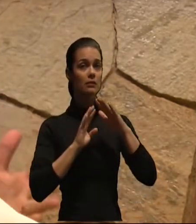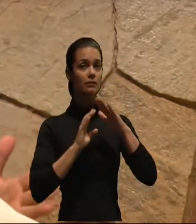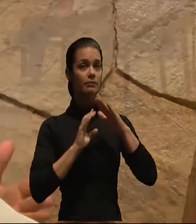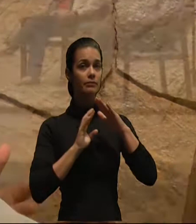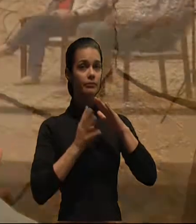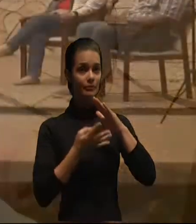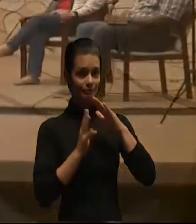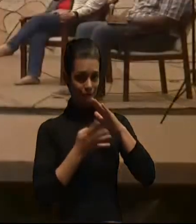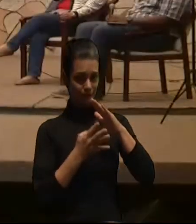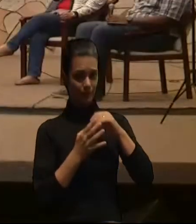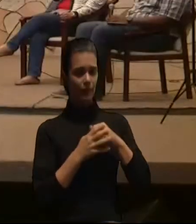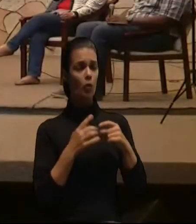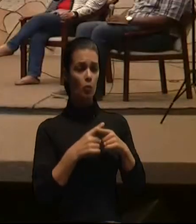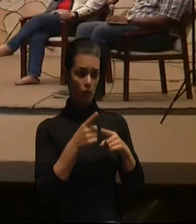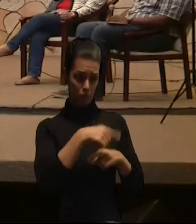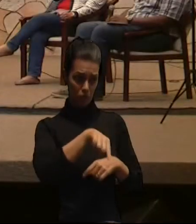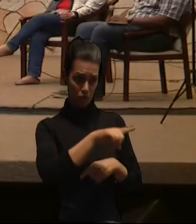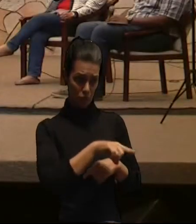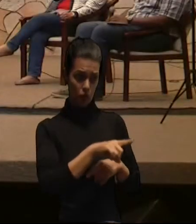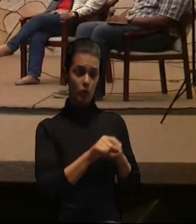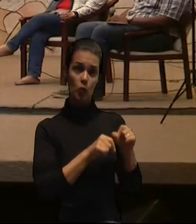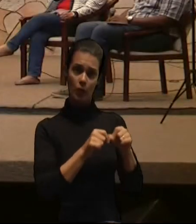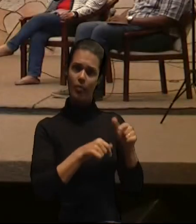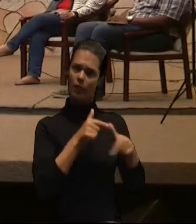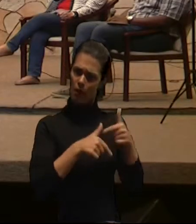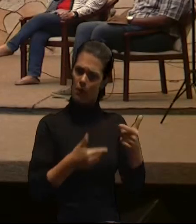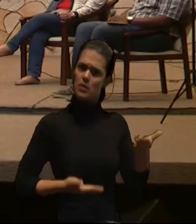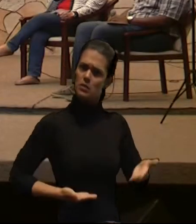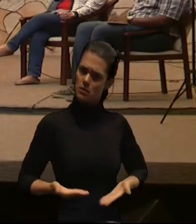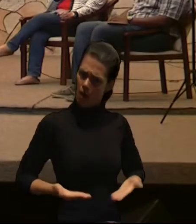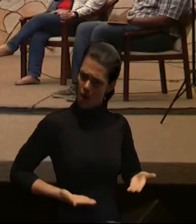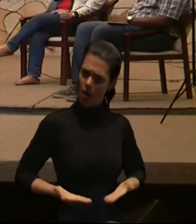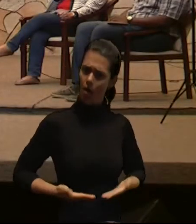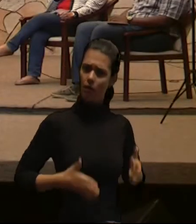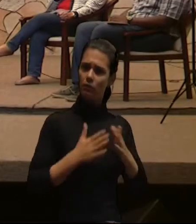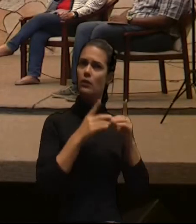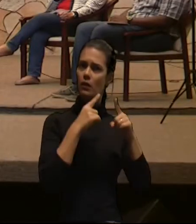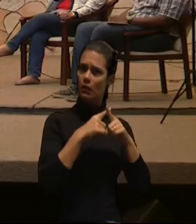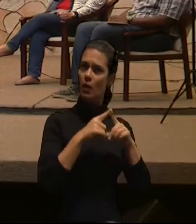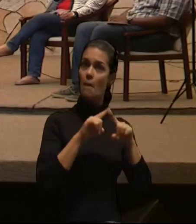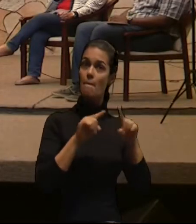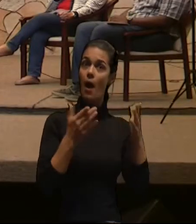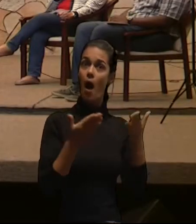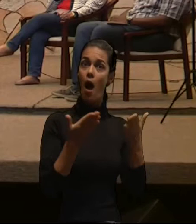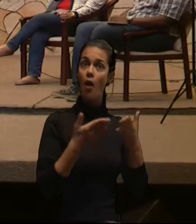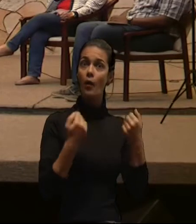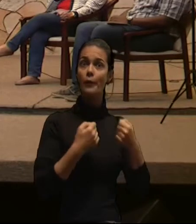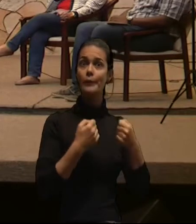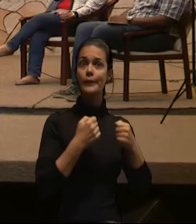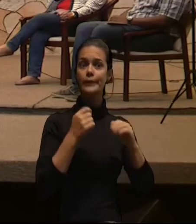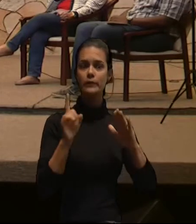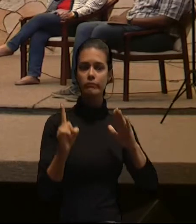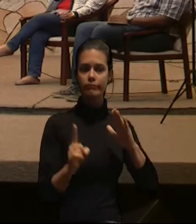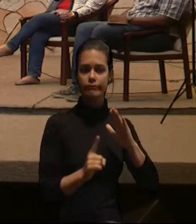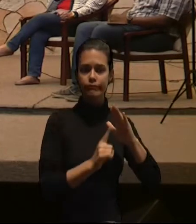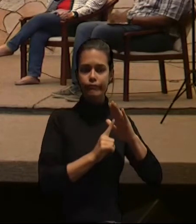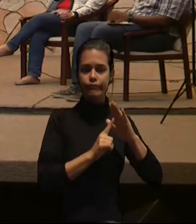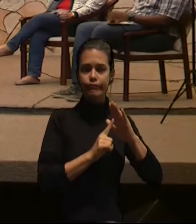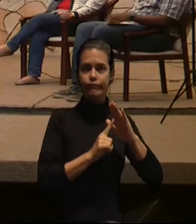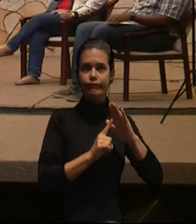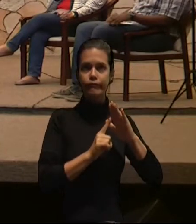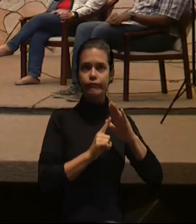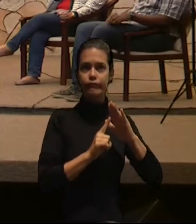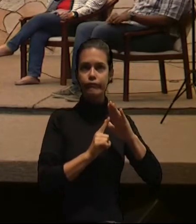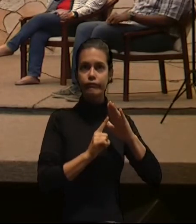são atuantes, trabalham, mas agora, obrigatoriamente, vocês estão recuados, em casa, confinados.